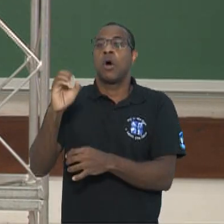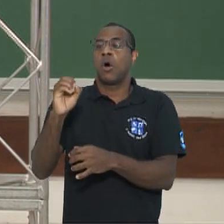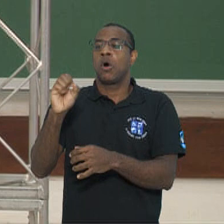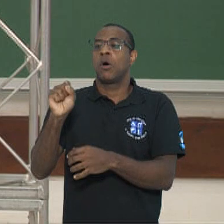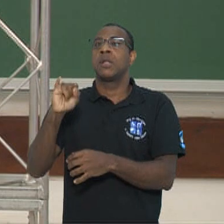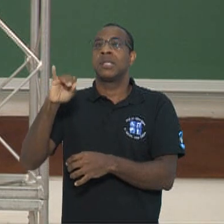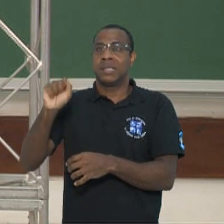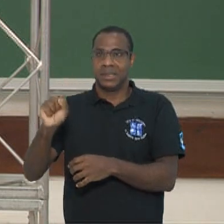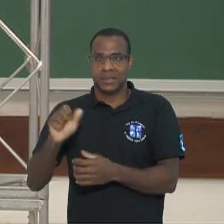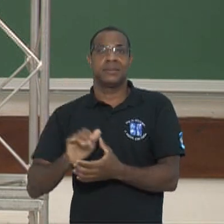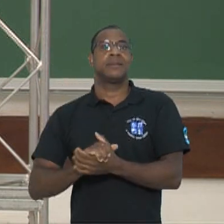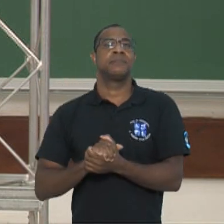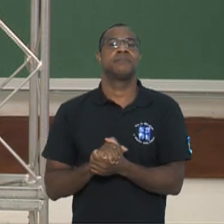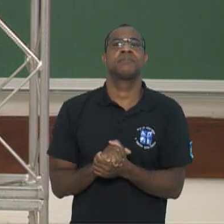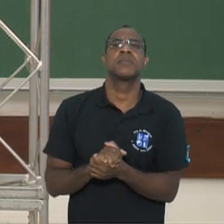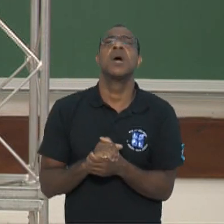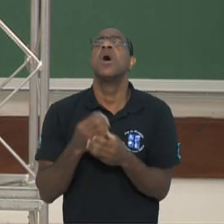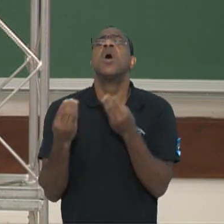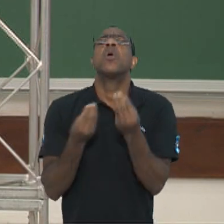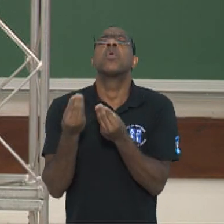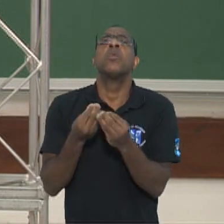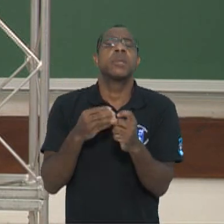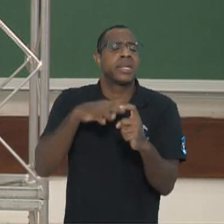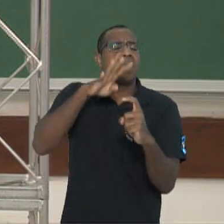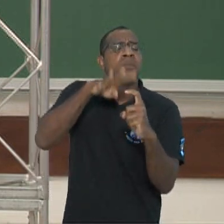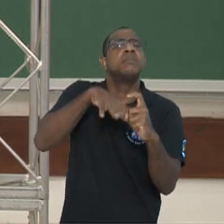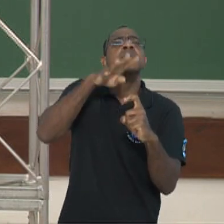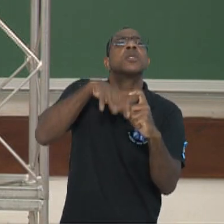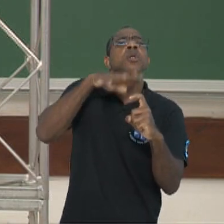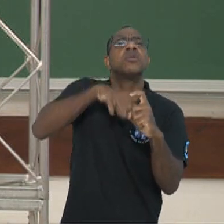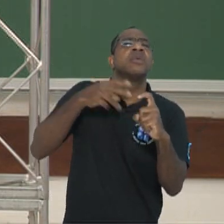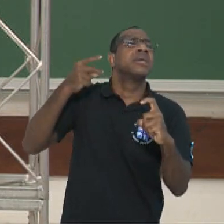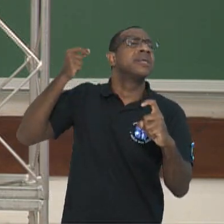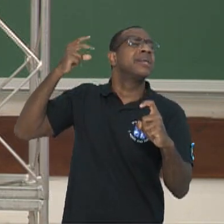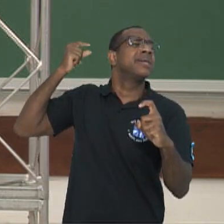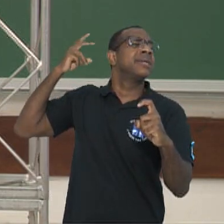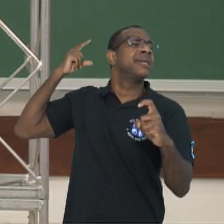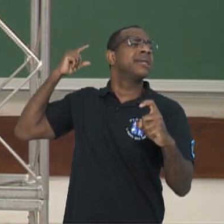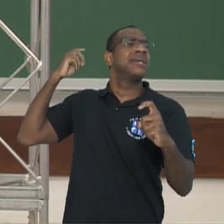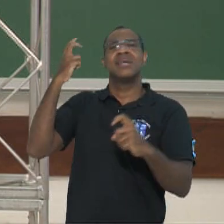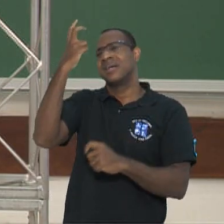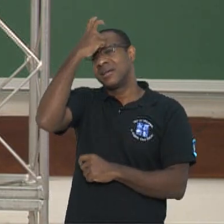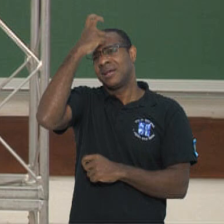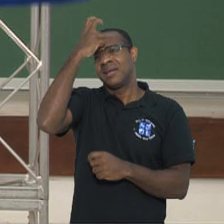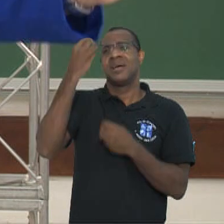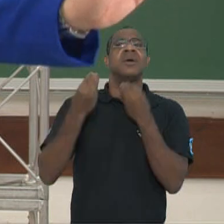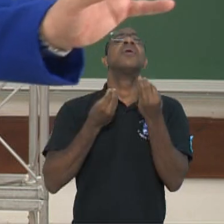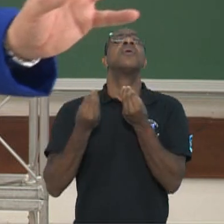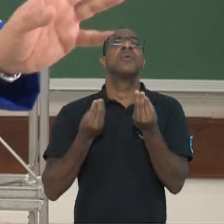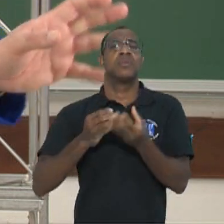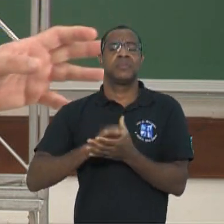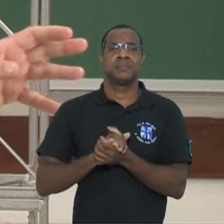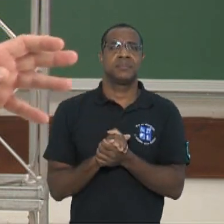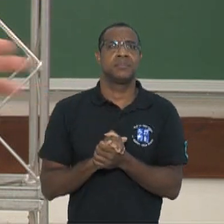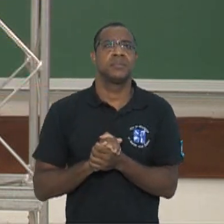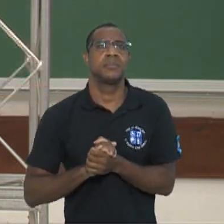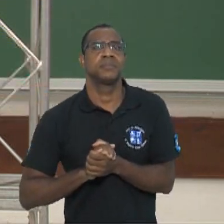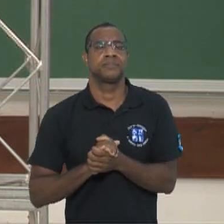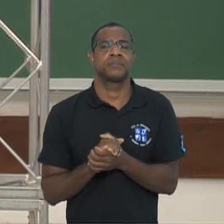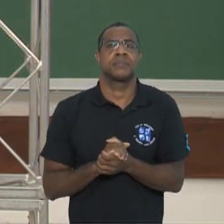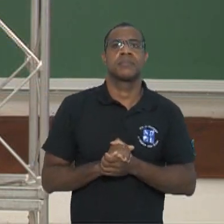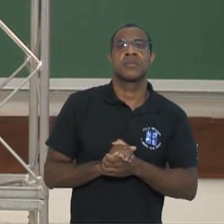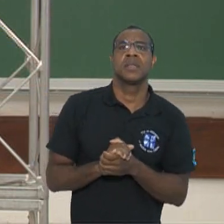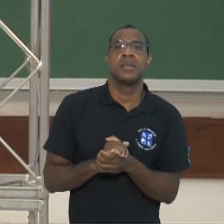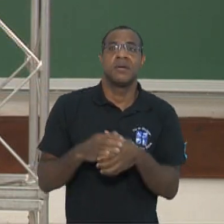aí, como que era a mitologia no Egito Antigo? Professor, começa aí explicando um pouquinho por que você dividiu entre